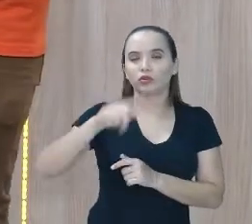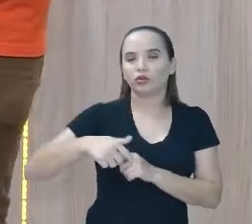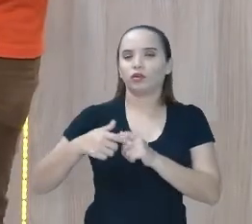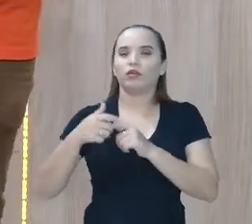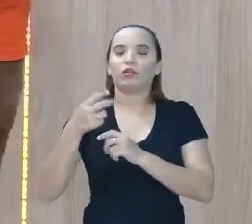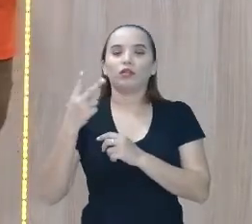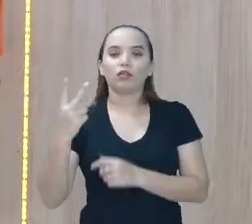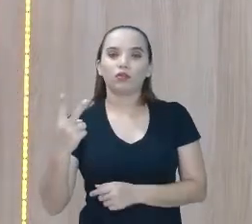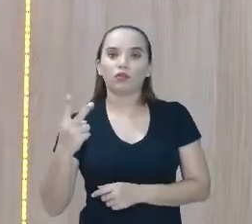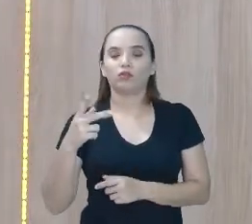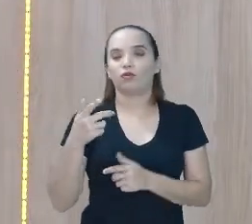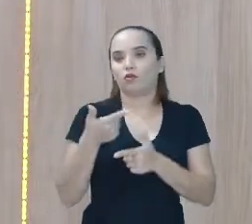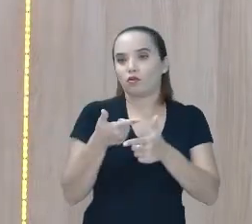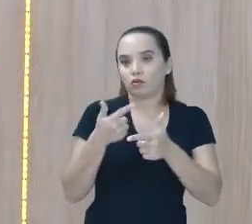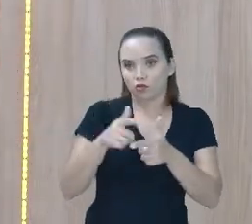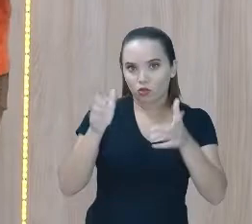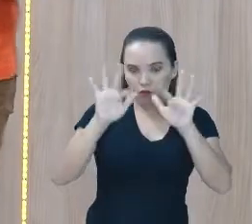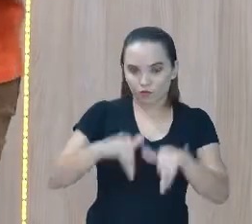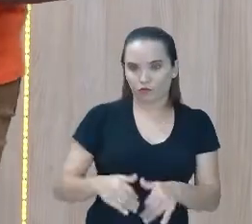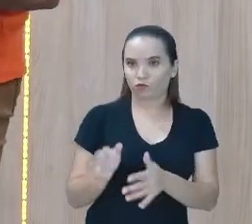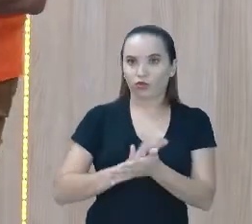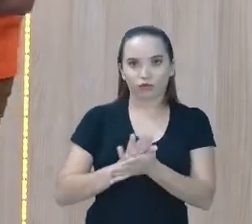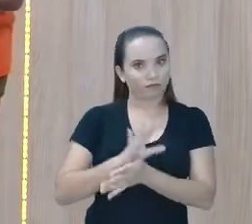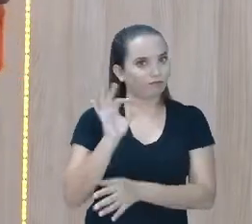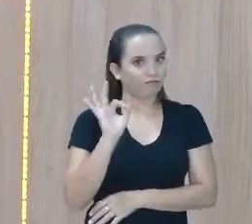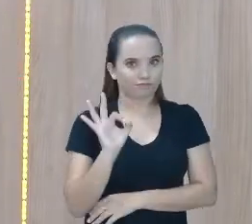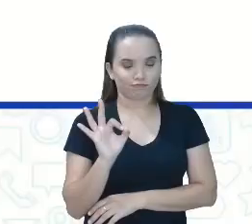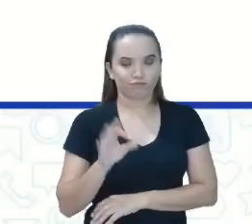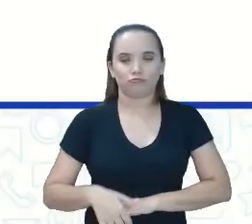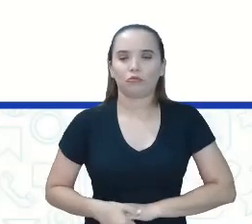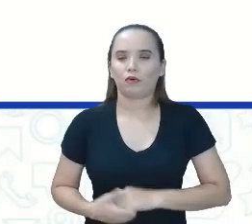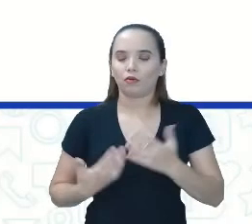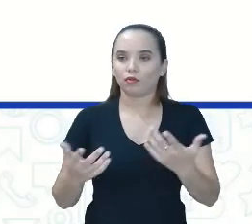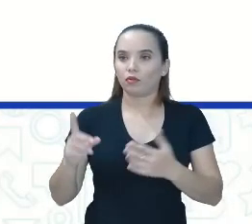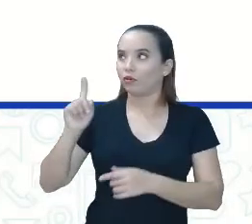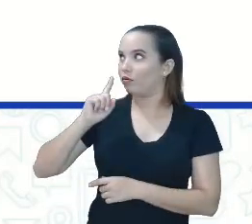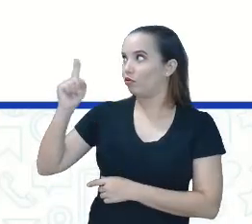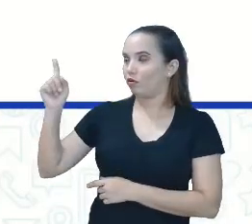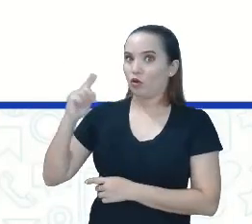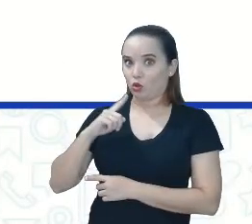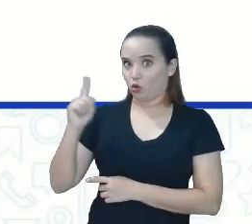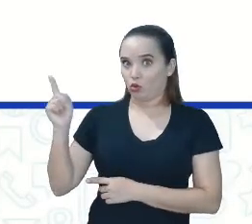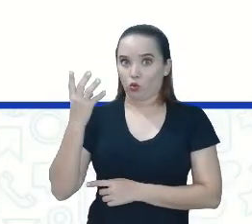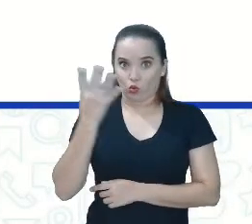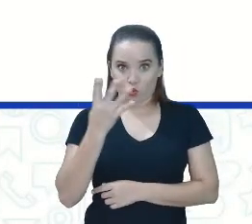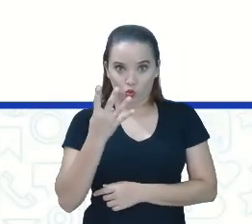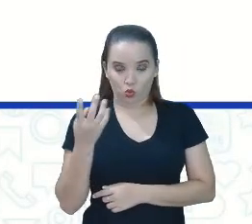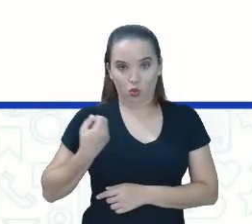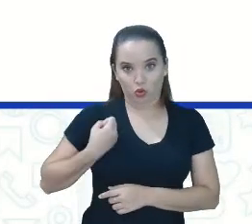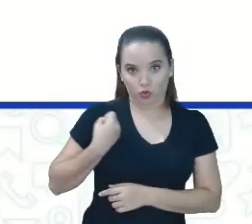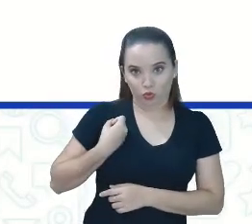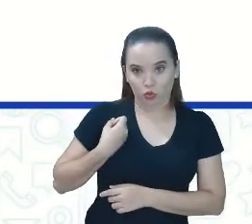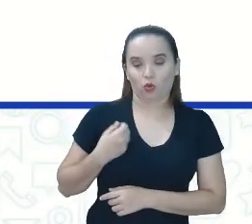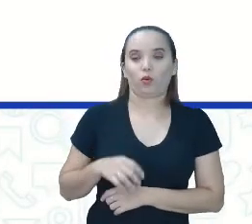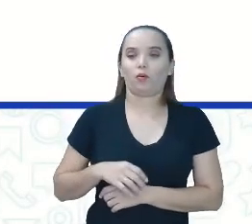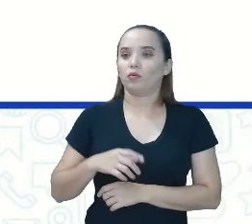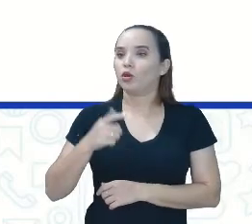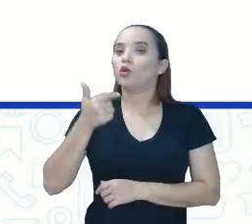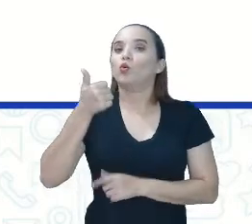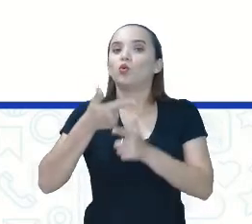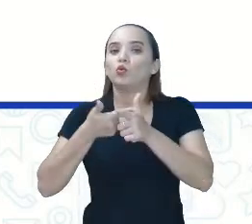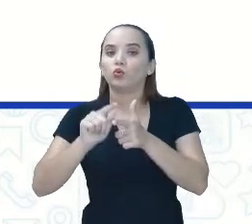é 0. Então, desses 4 números aí, o 12 ele só não é múltiplo do